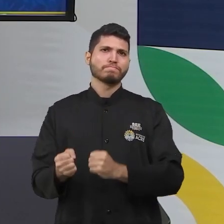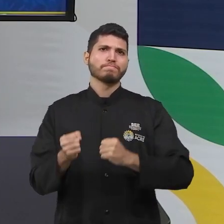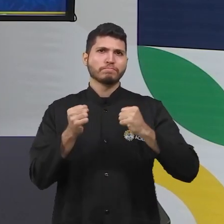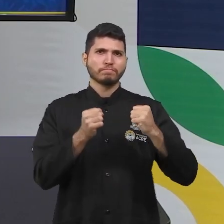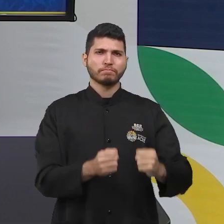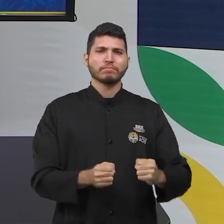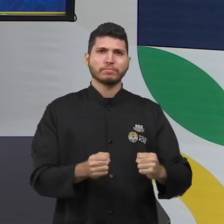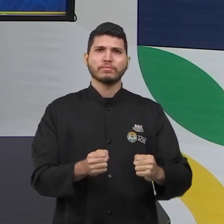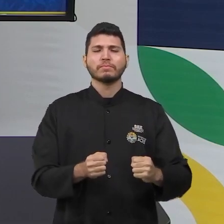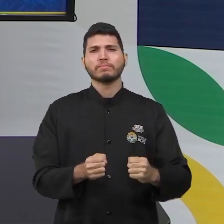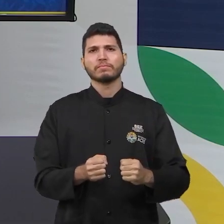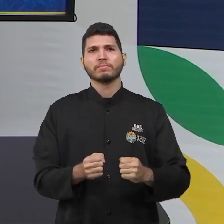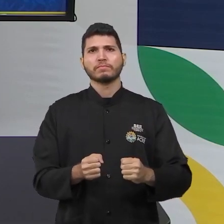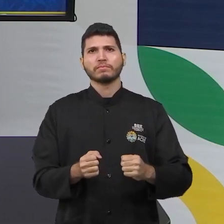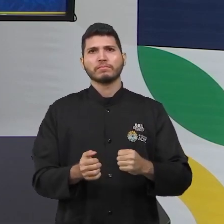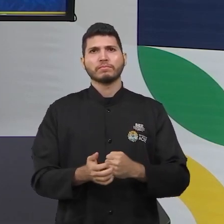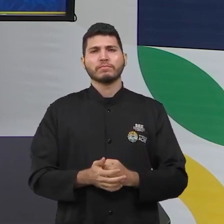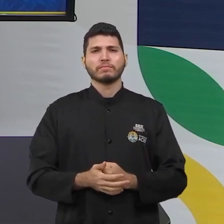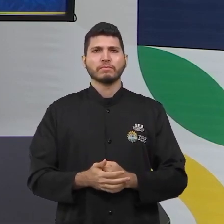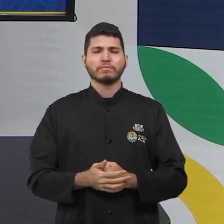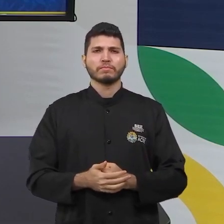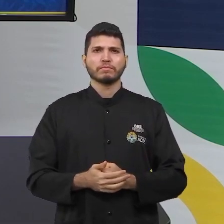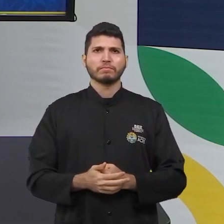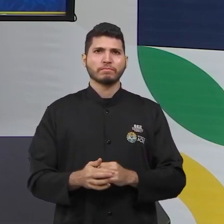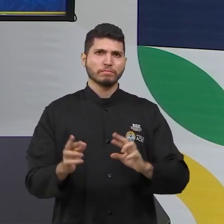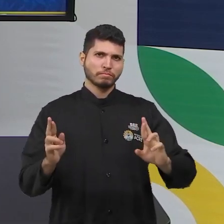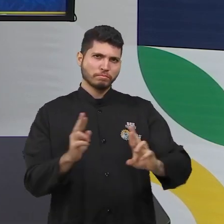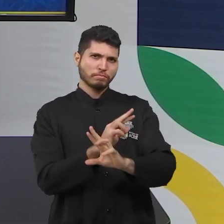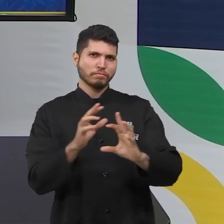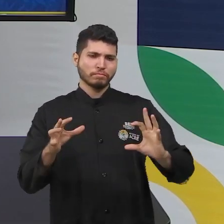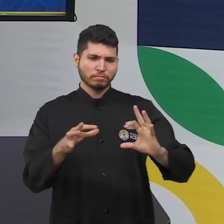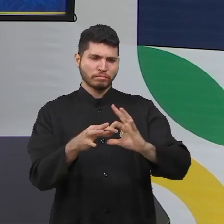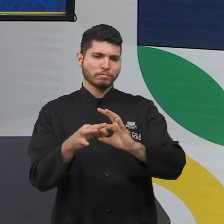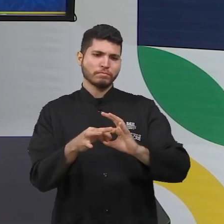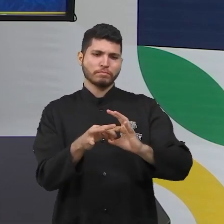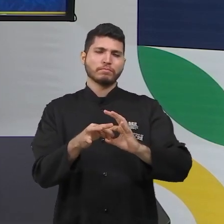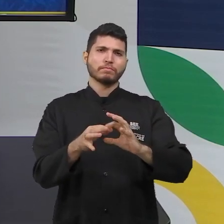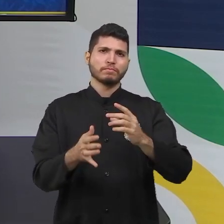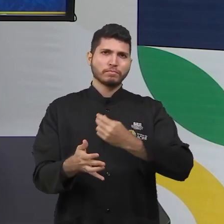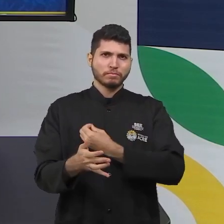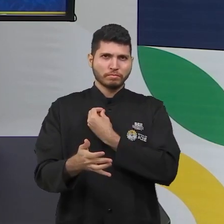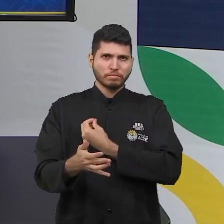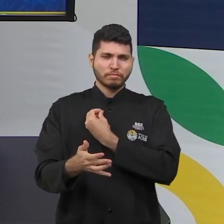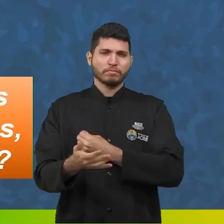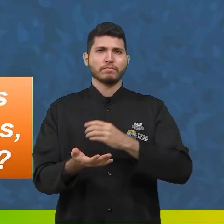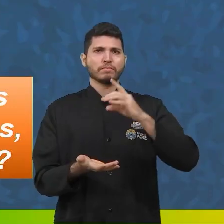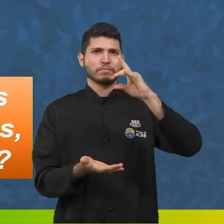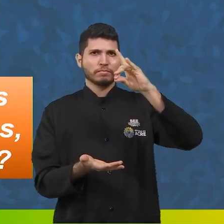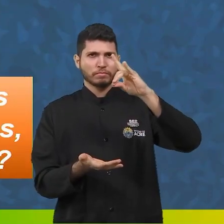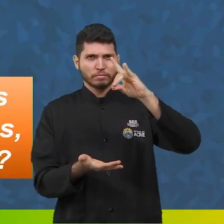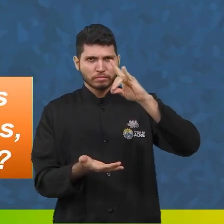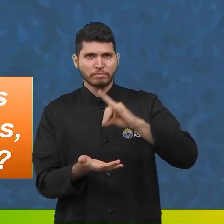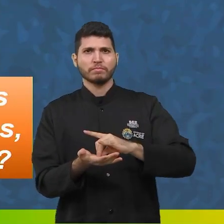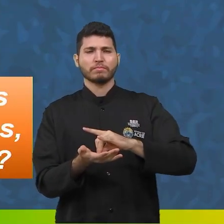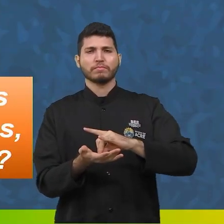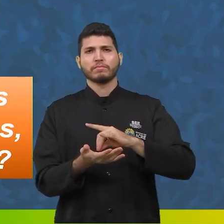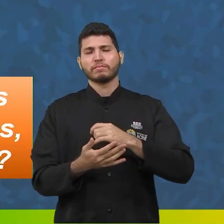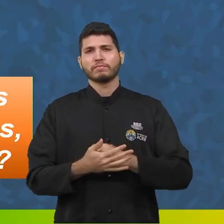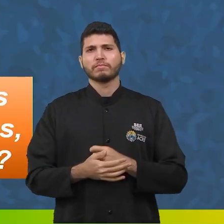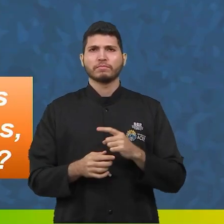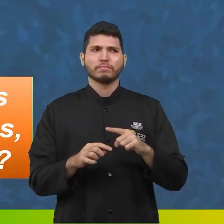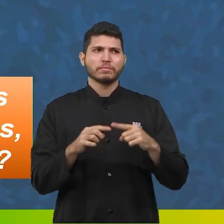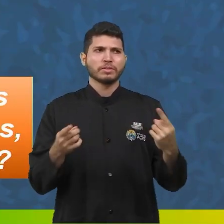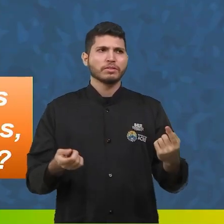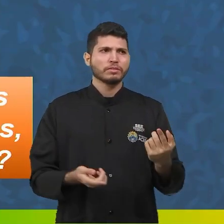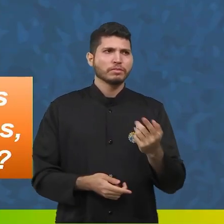de ter essa afinidade com a vida real. Mas aí você pode até me perguntar, né? Mas,